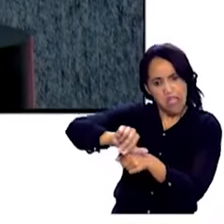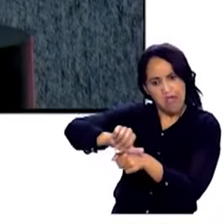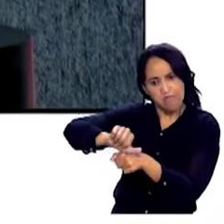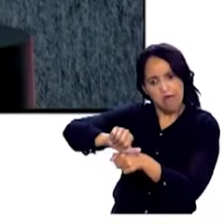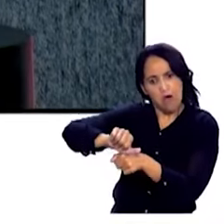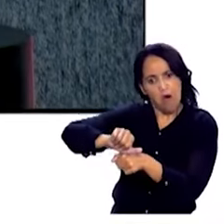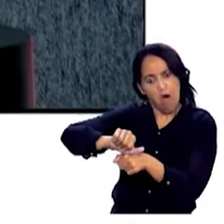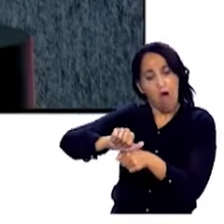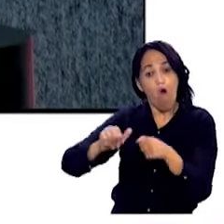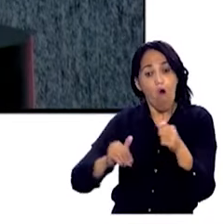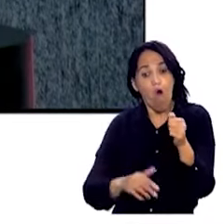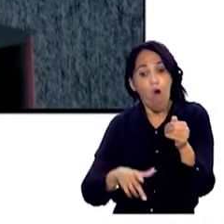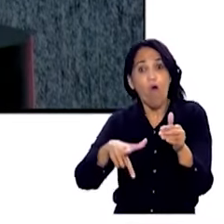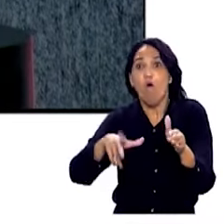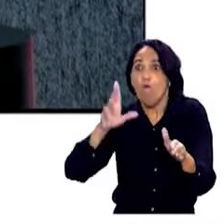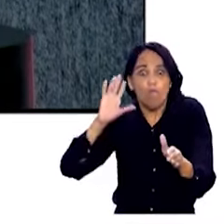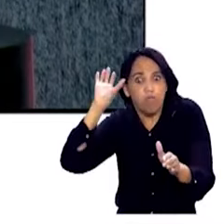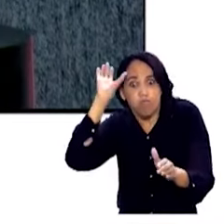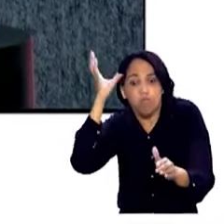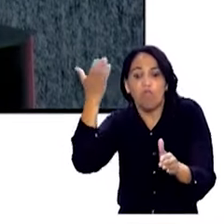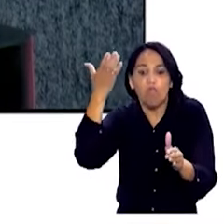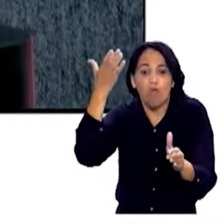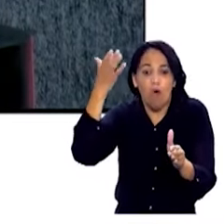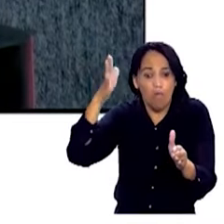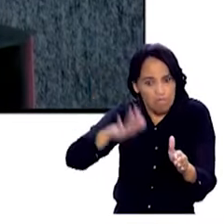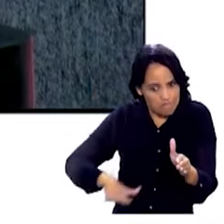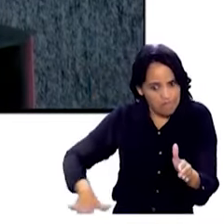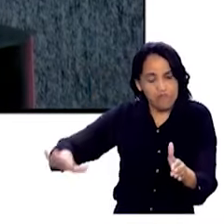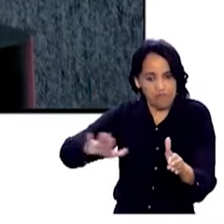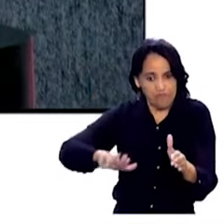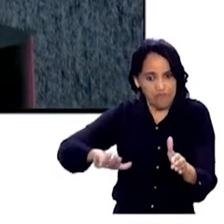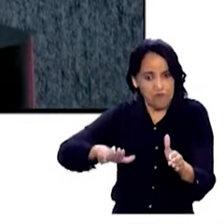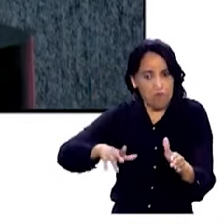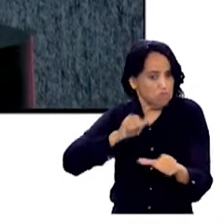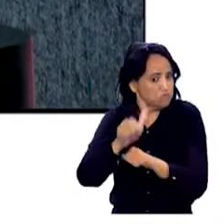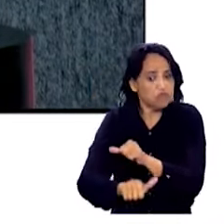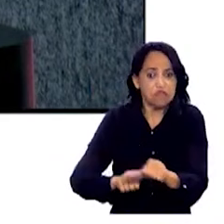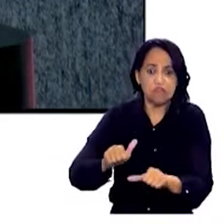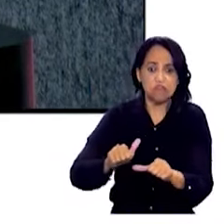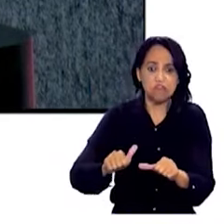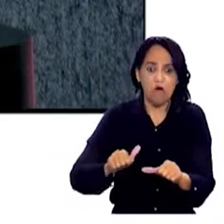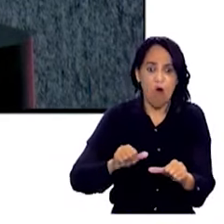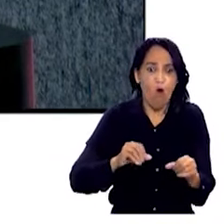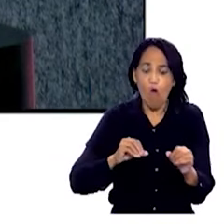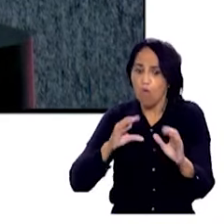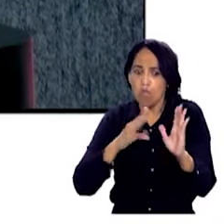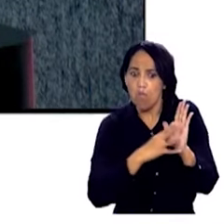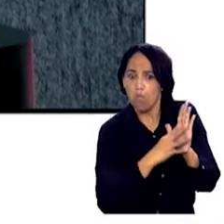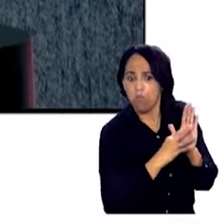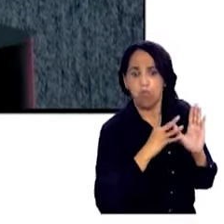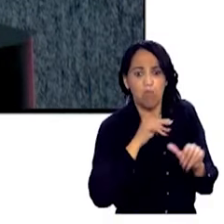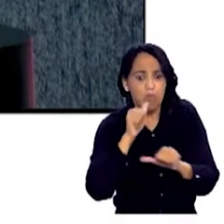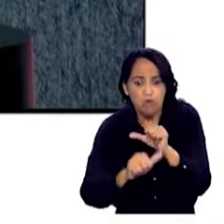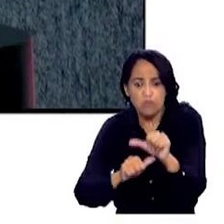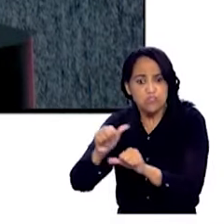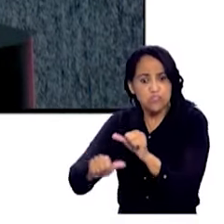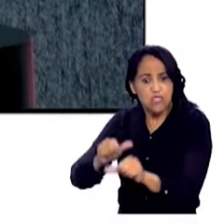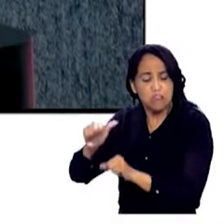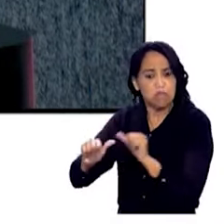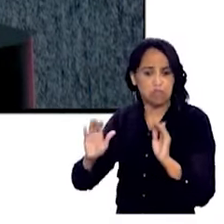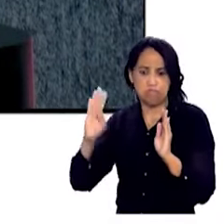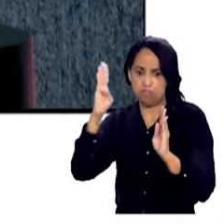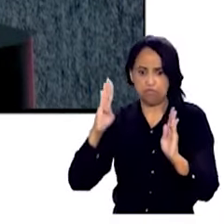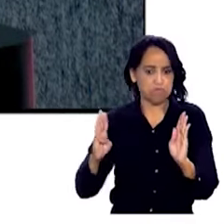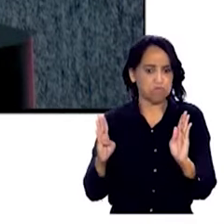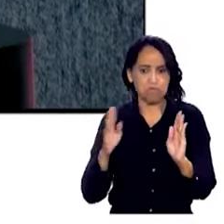precedente ou modulação dos efeitos como nós também chamamos aqui no Brasil tudo isso vai nos mostrando